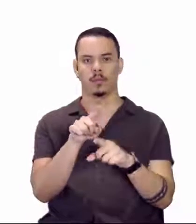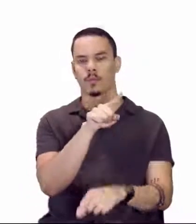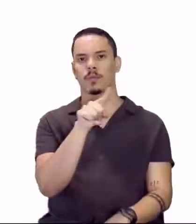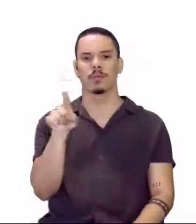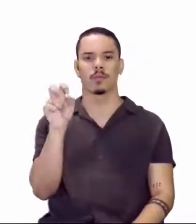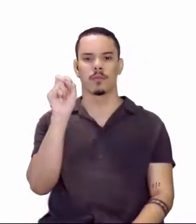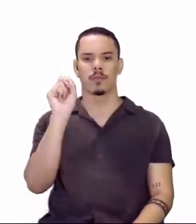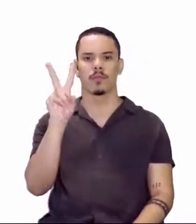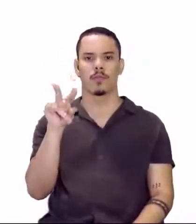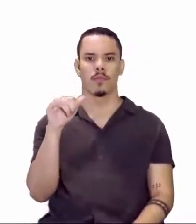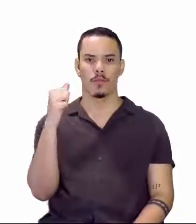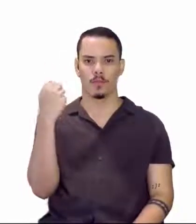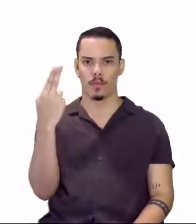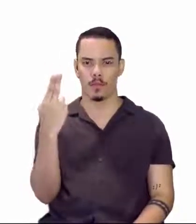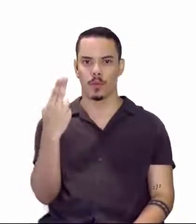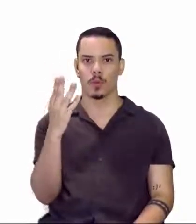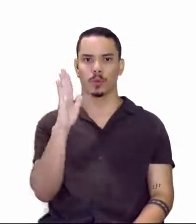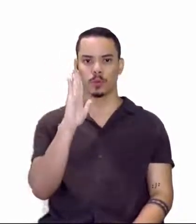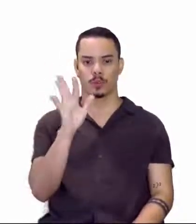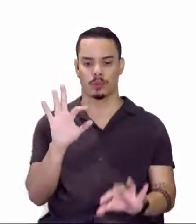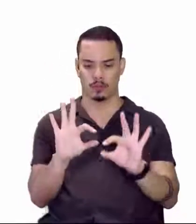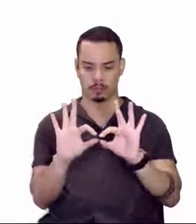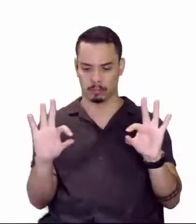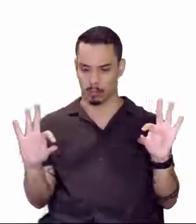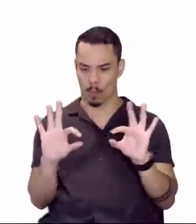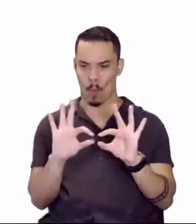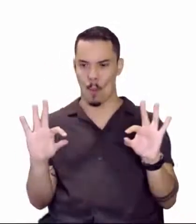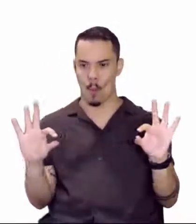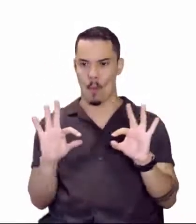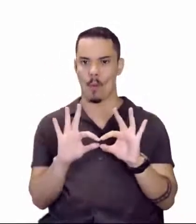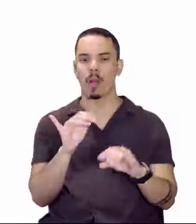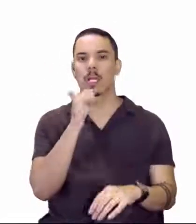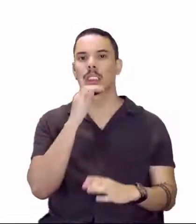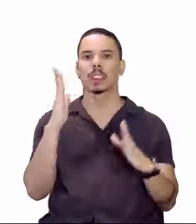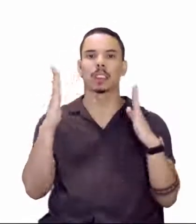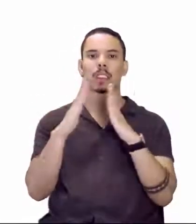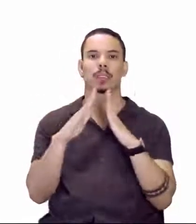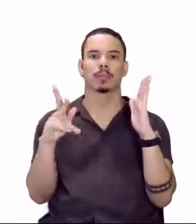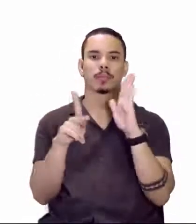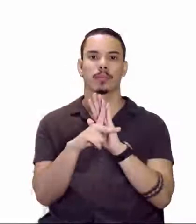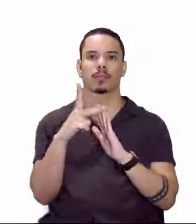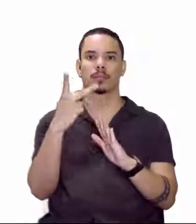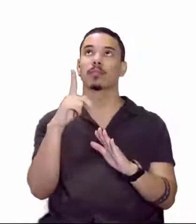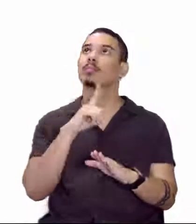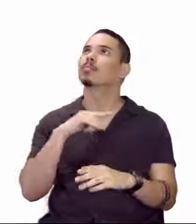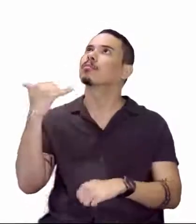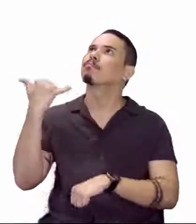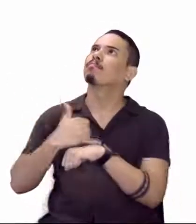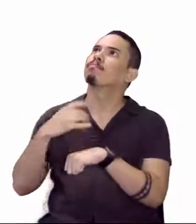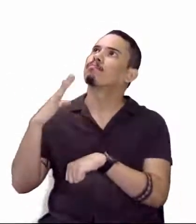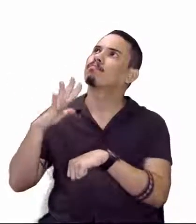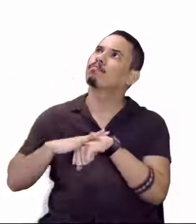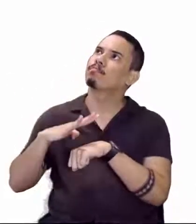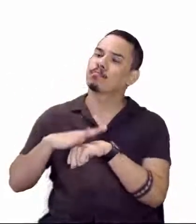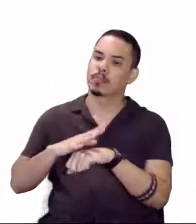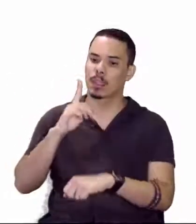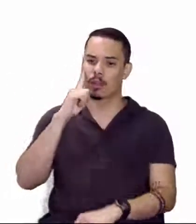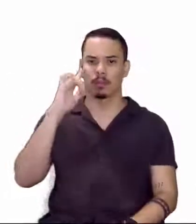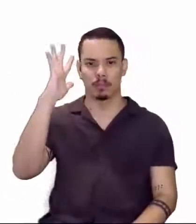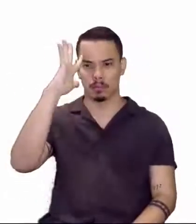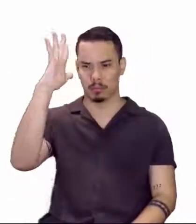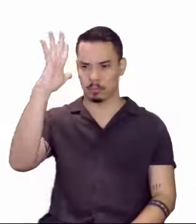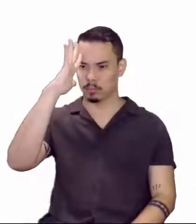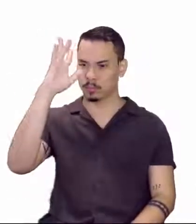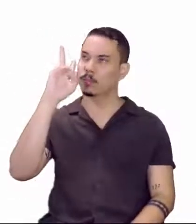viram folhas ou lâminas? Você tem um telhado da sua casa de alumínio. Então, imagina que